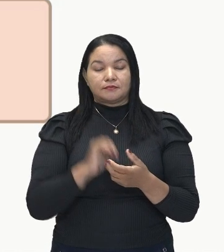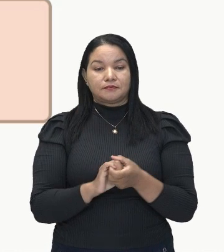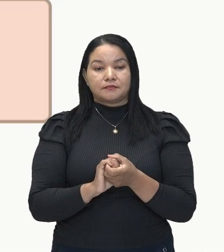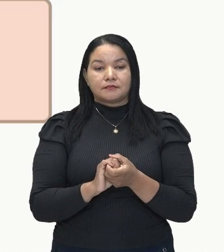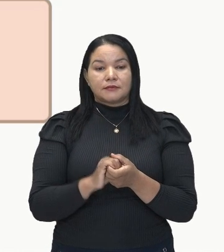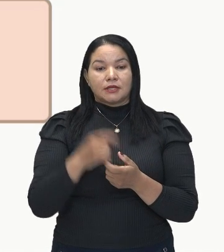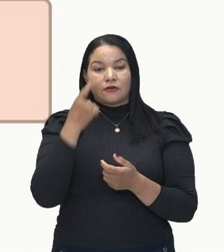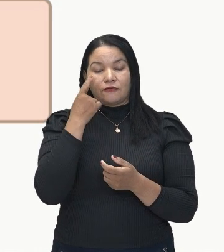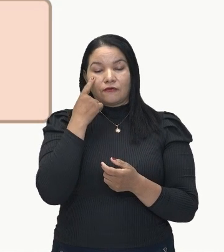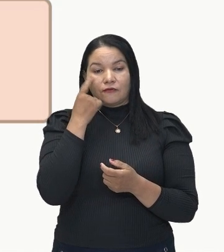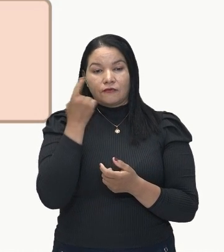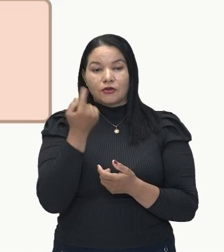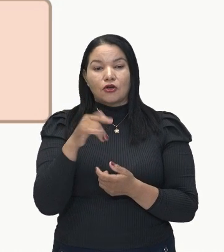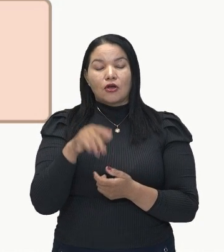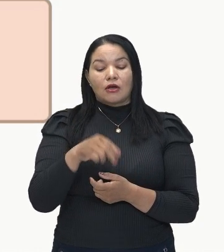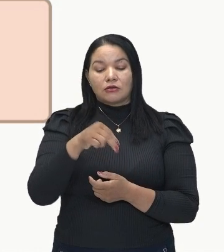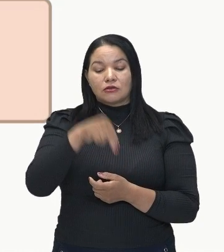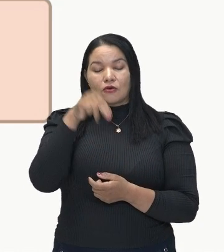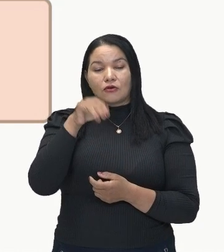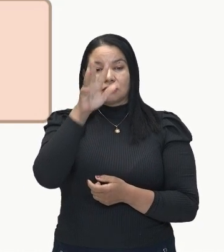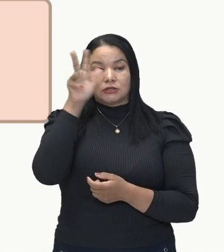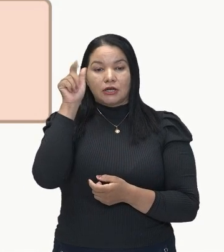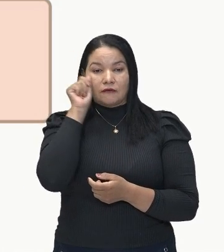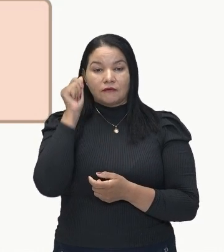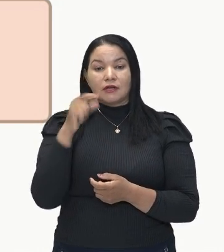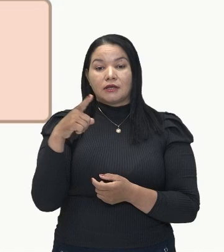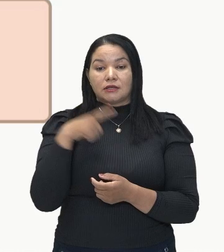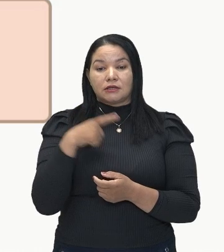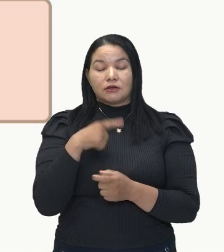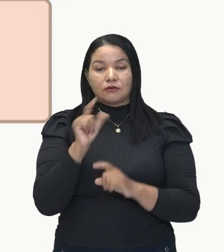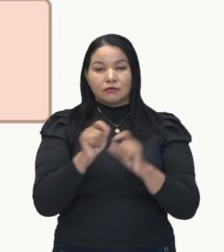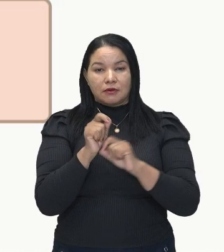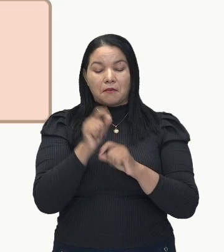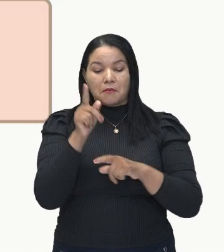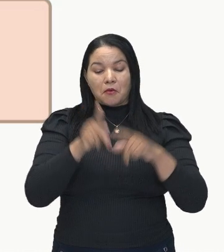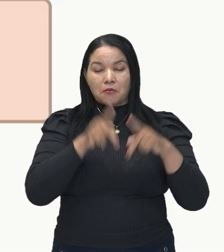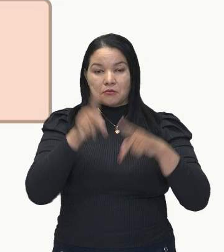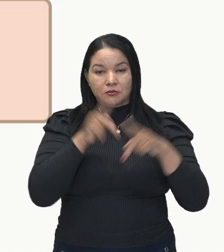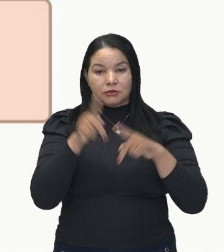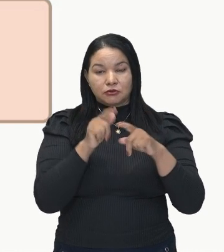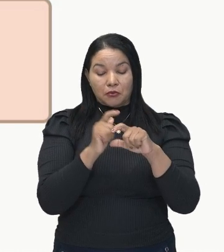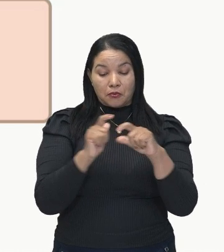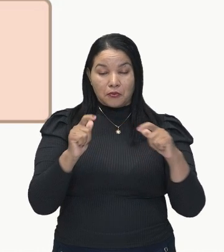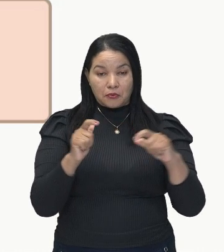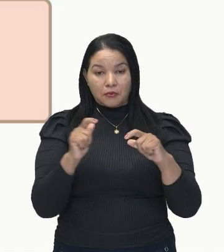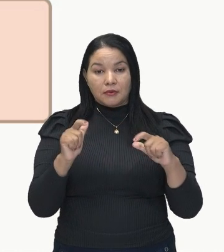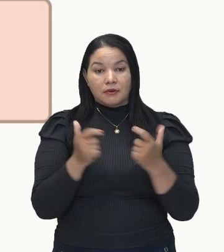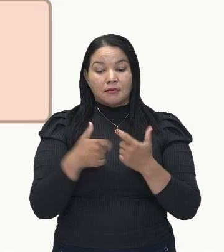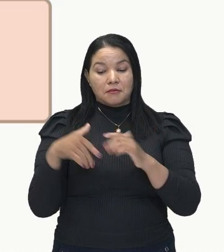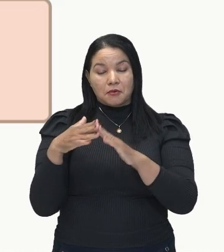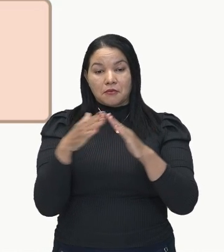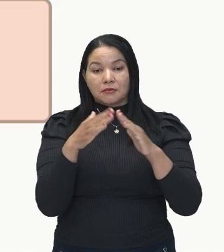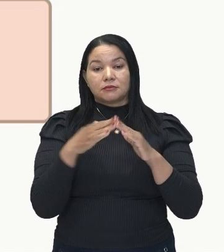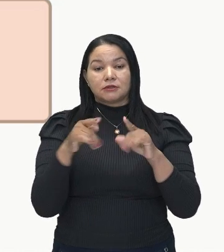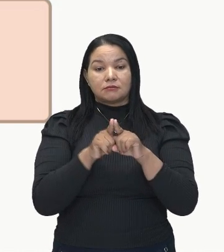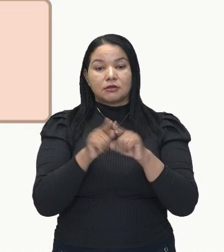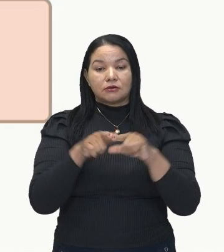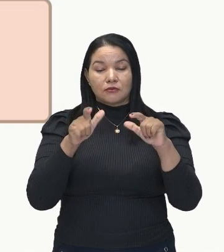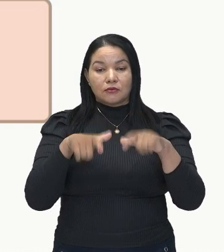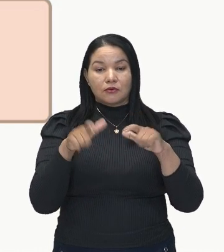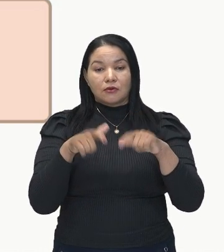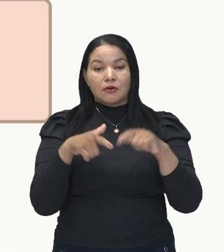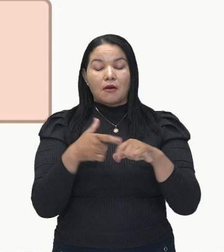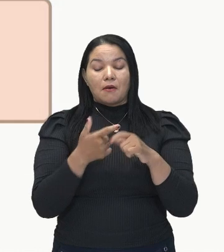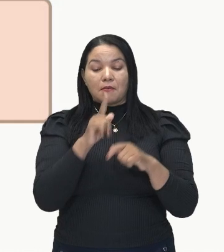como o Norte da África, onde vai ter uma alta concentração populacional e vai estar localizada na área do litoral do